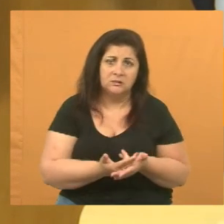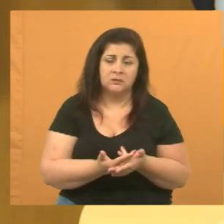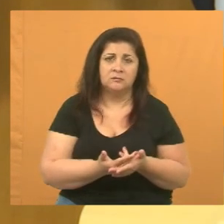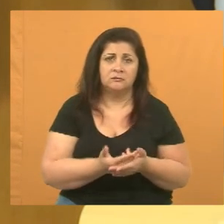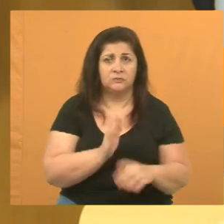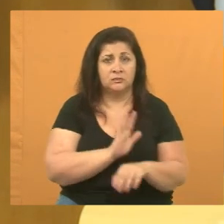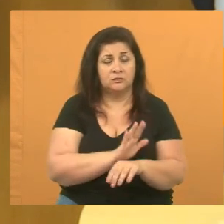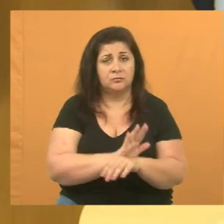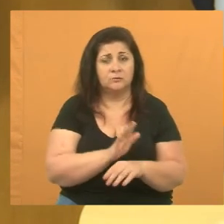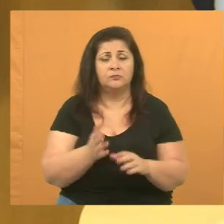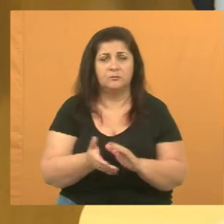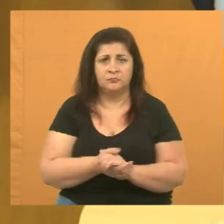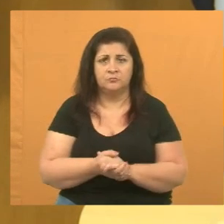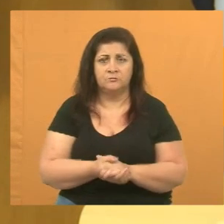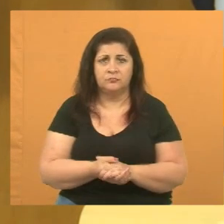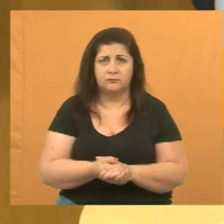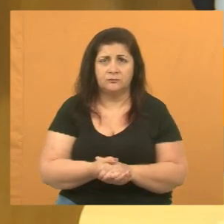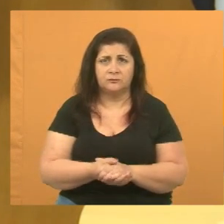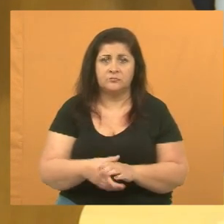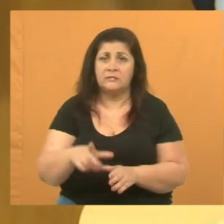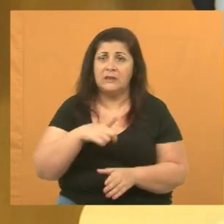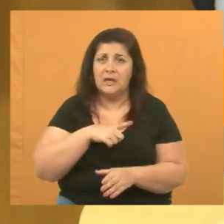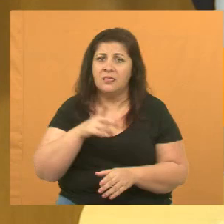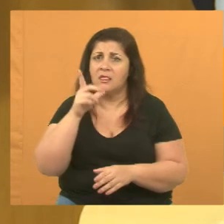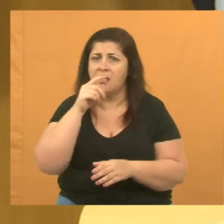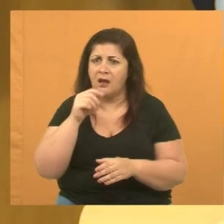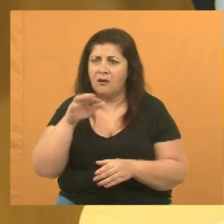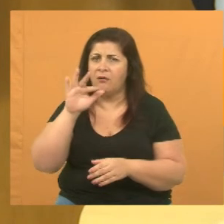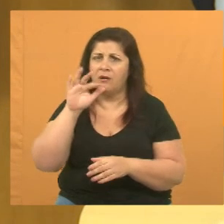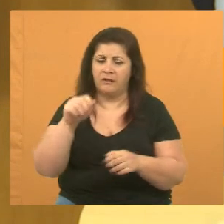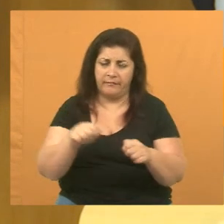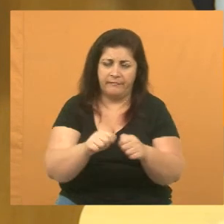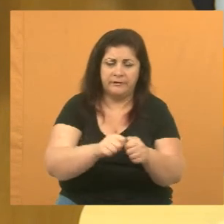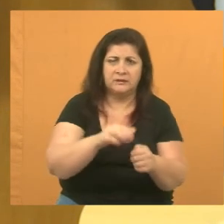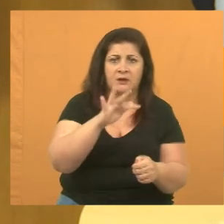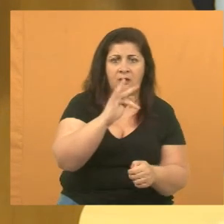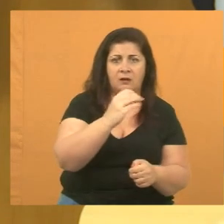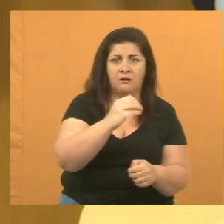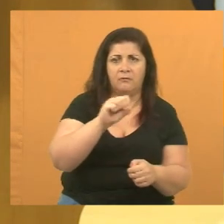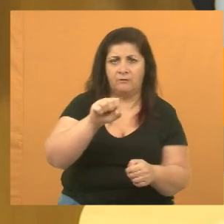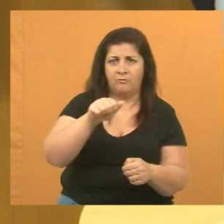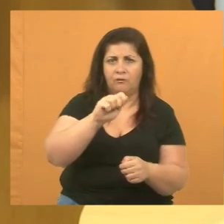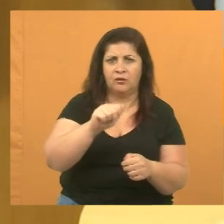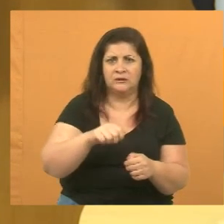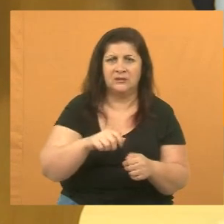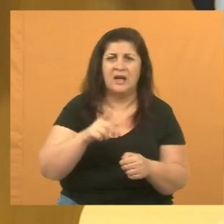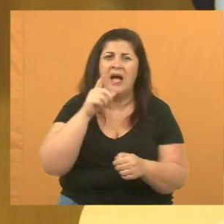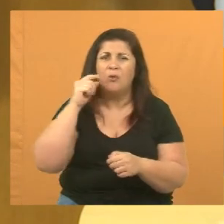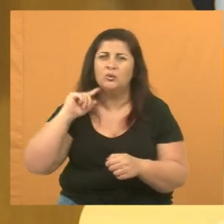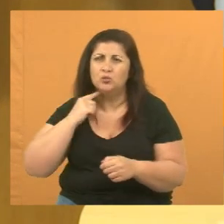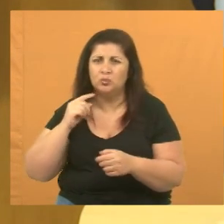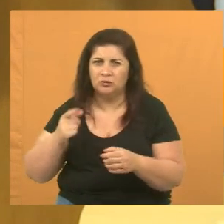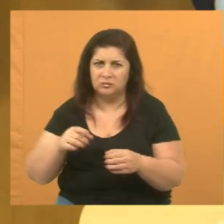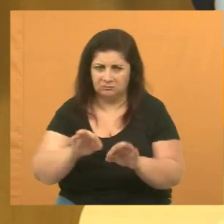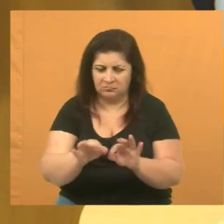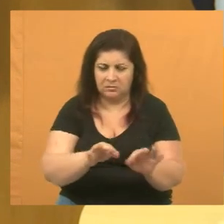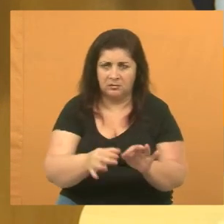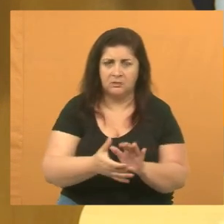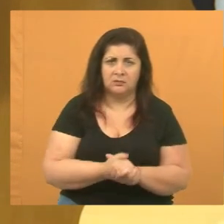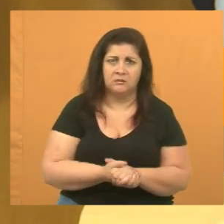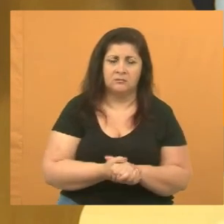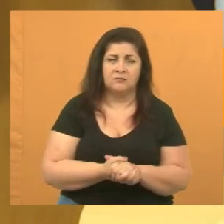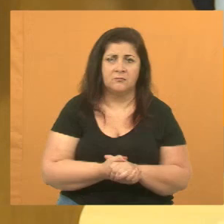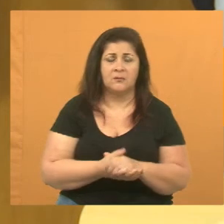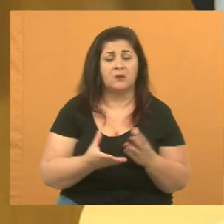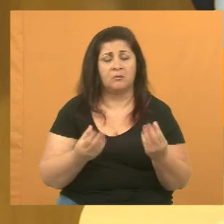esse problema, e acabar implantando aquelas fossas lá na Estrada dos Mercedes, ali na região do Bandeira Branca. Então, acho que é de